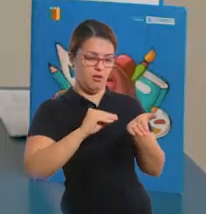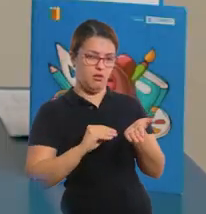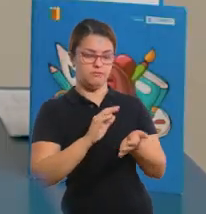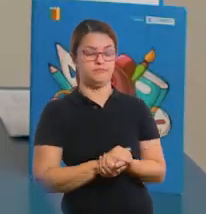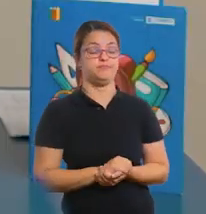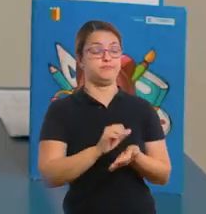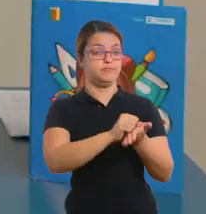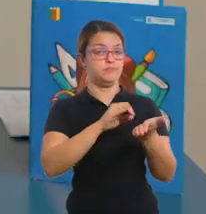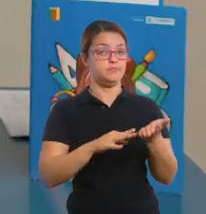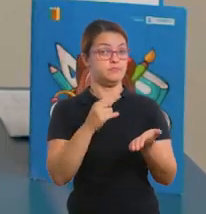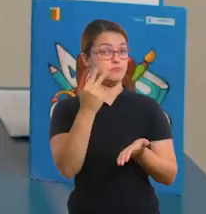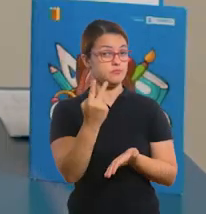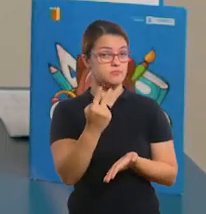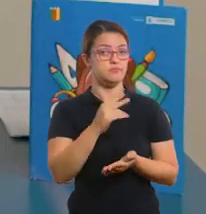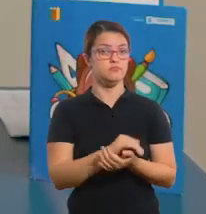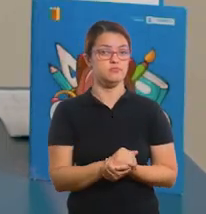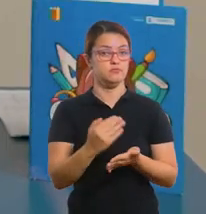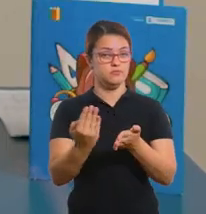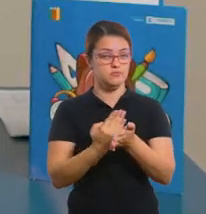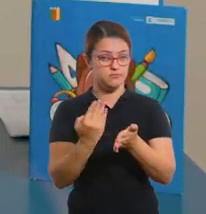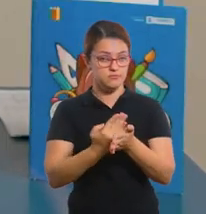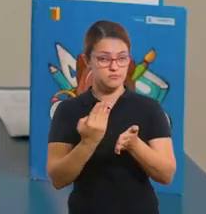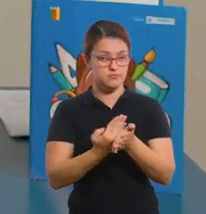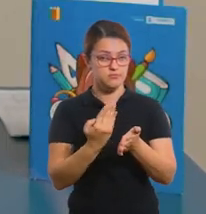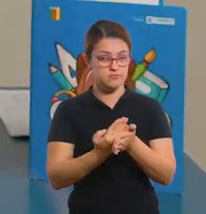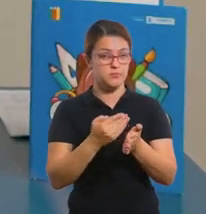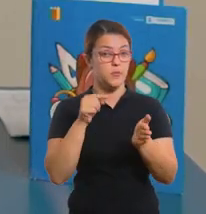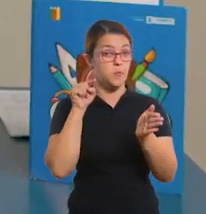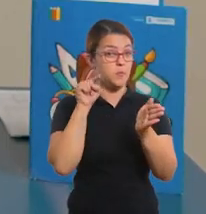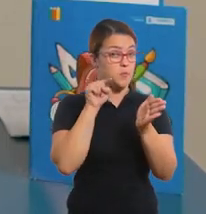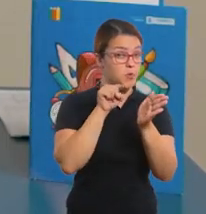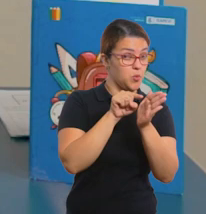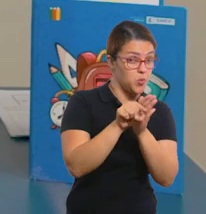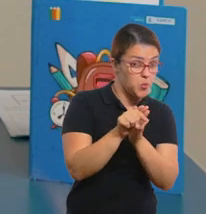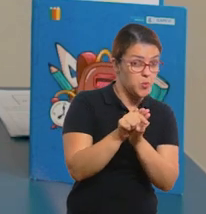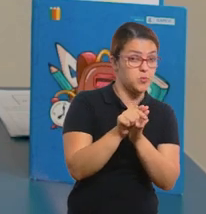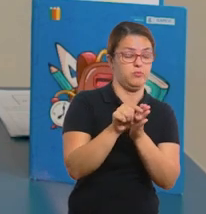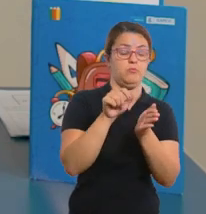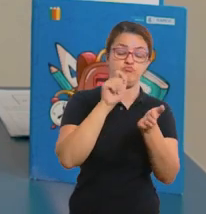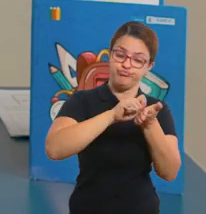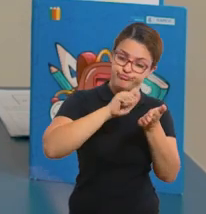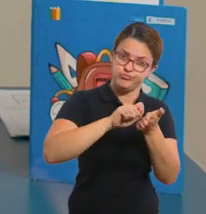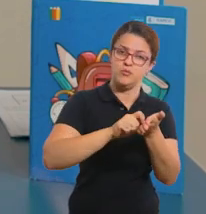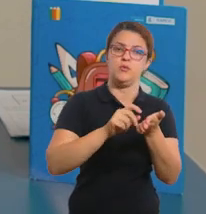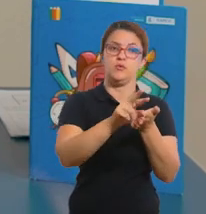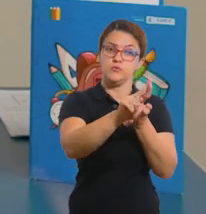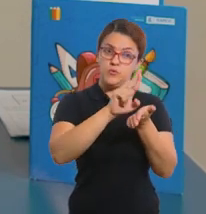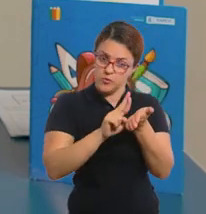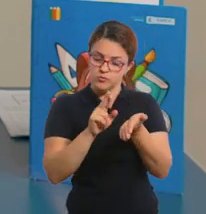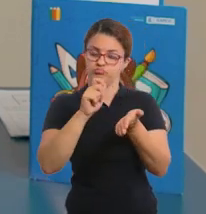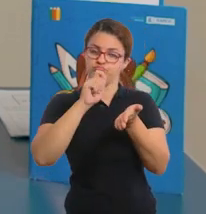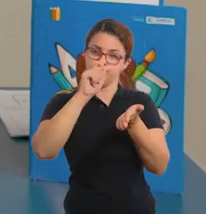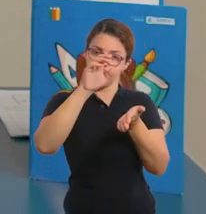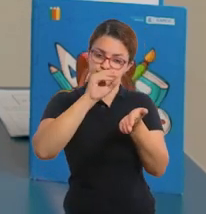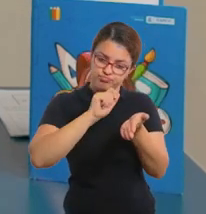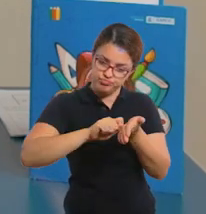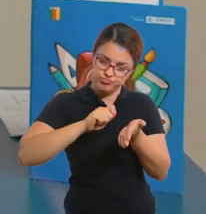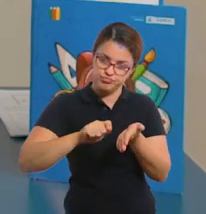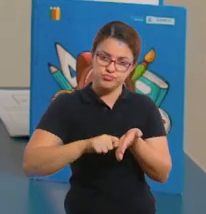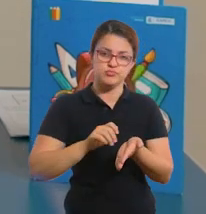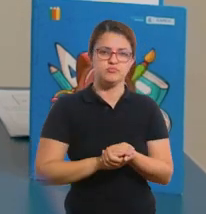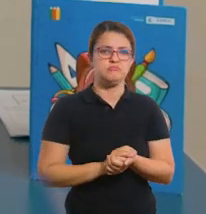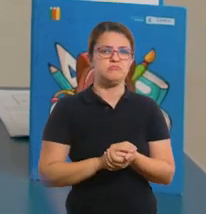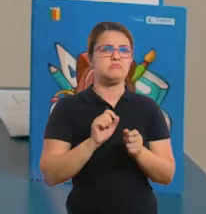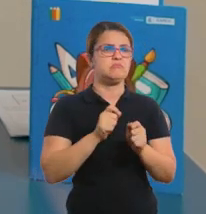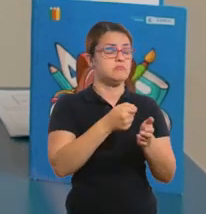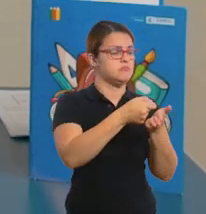Na atividade 2, você vai utilizar o seu caderno para registrar as perguntas e as respostas e, a partir disso, produza um texto